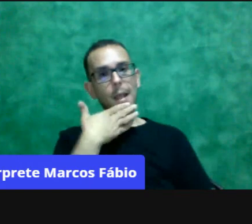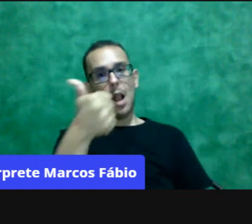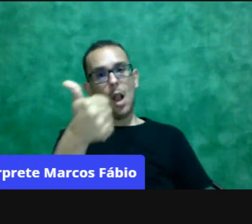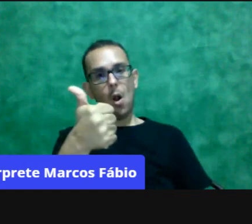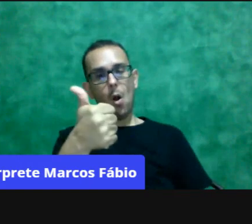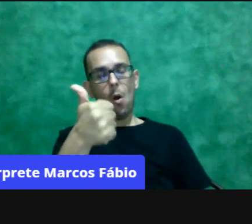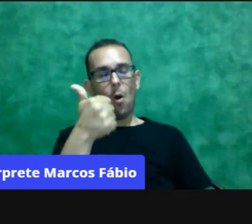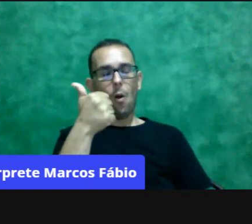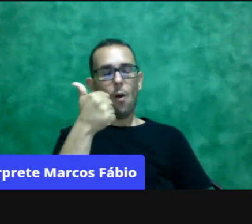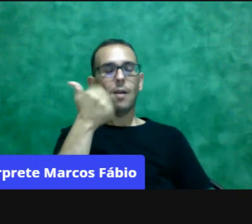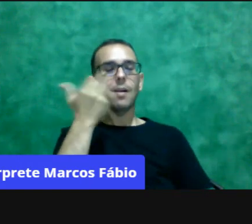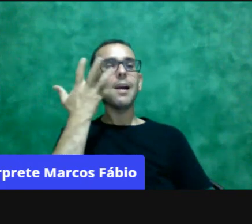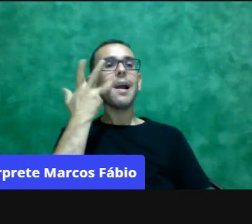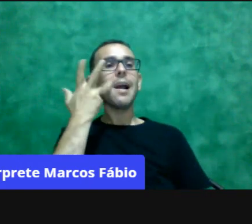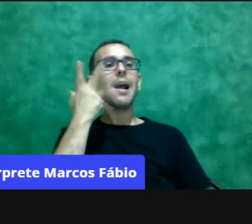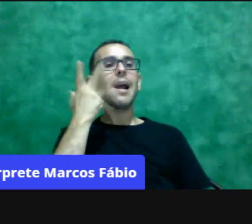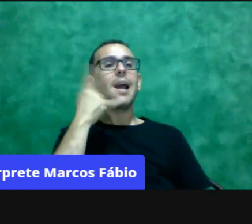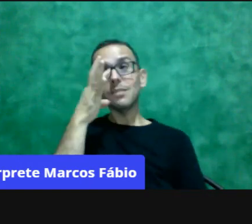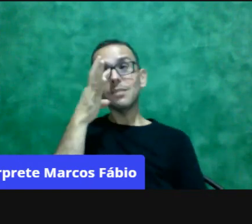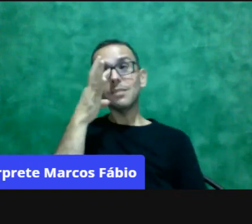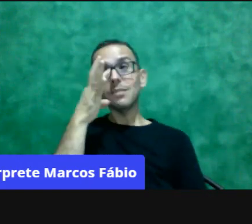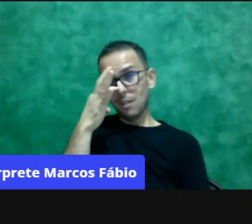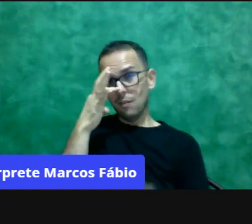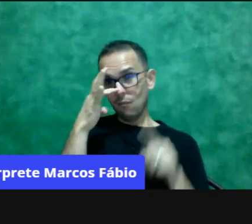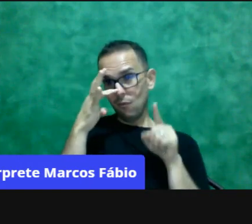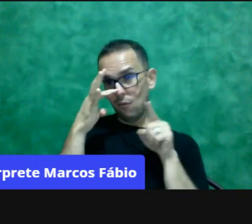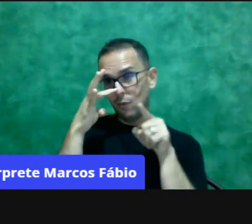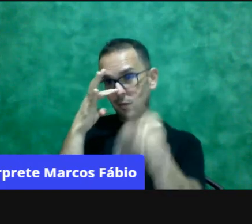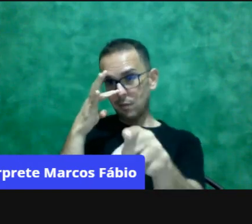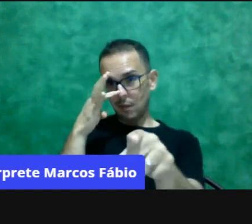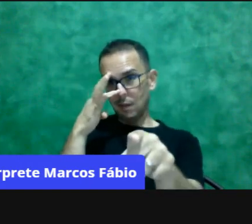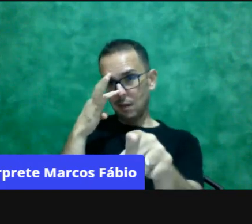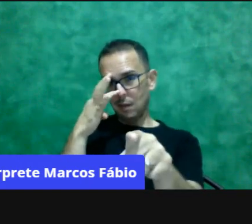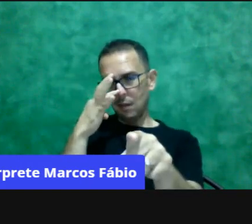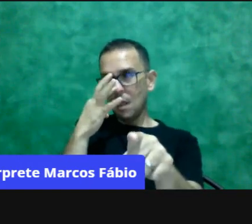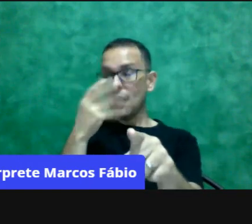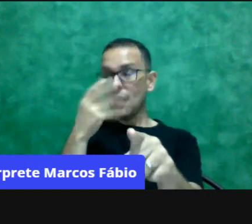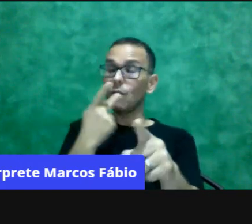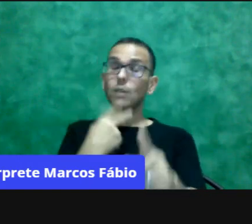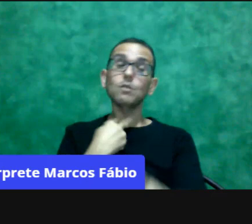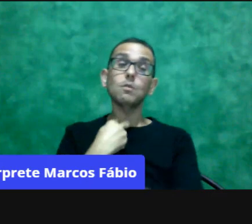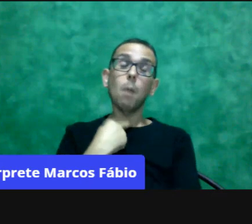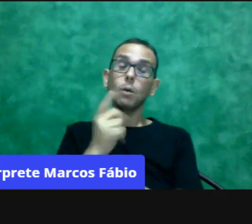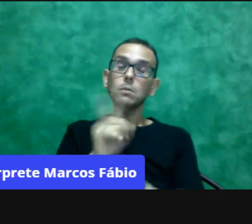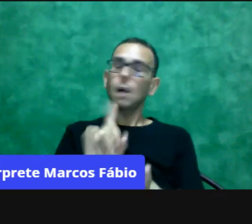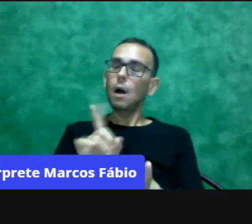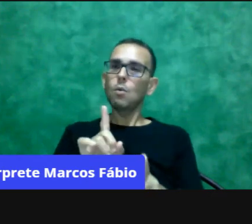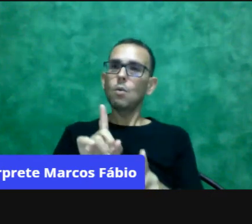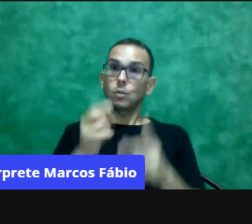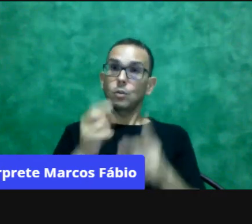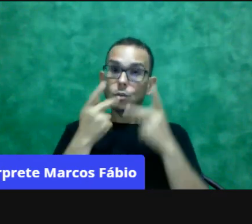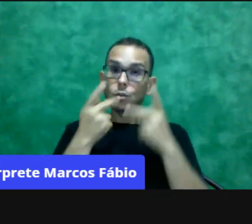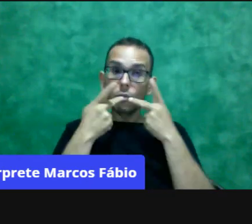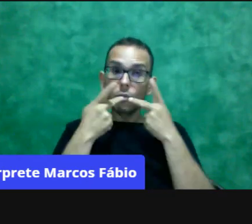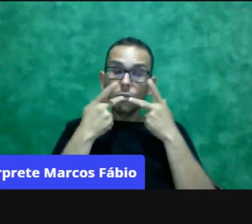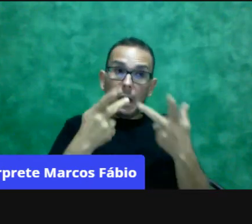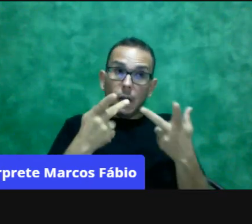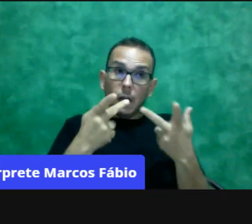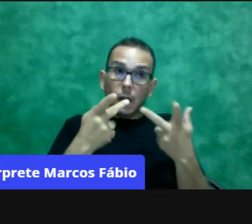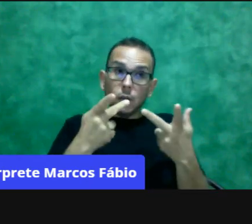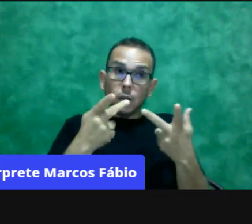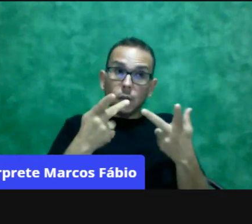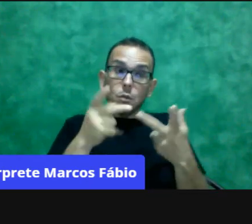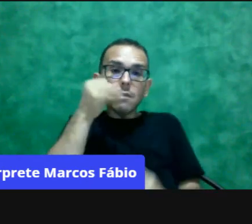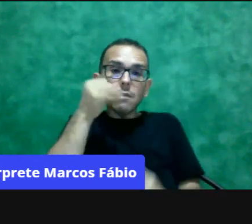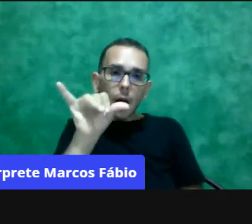você, né? Não estou falando que não pode usar, tá, gente? Estou só falando do excesso. É que às vezes a criança vai olhar, procurar o professor dela, ela está com